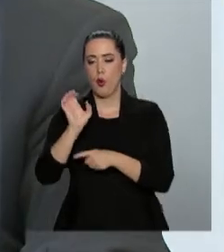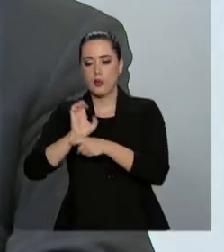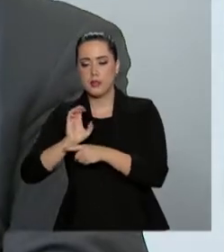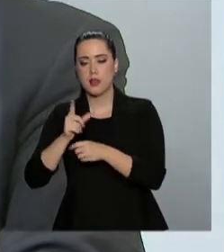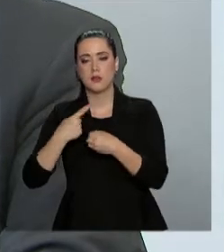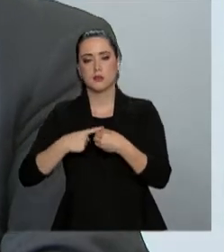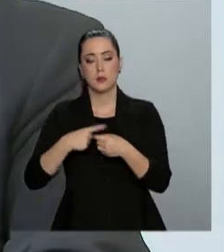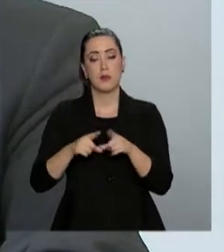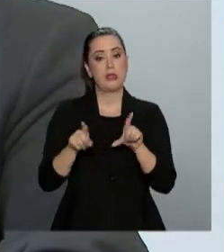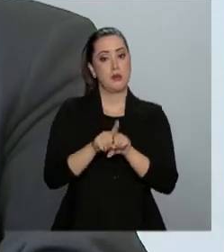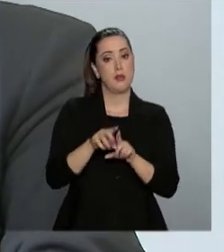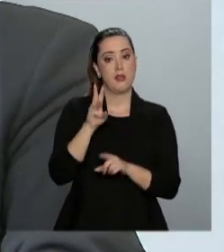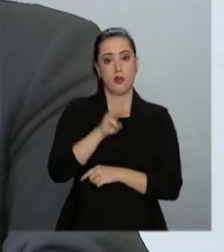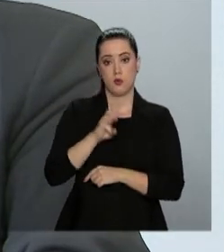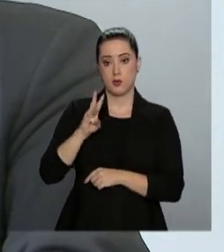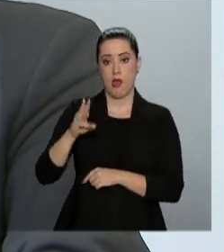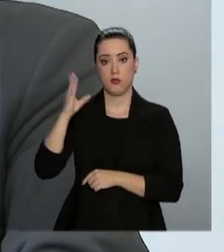plataforma, que é o